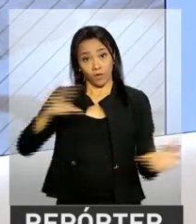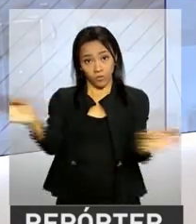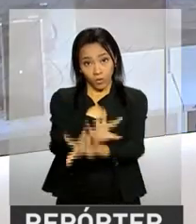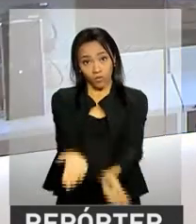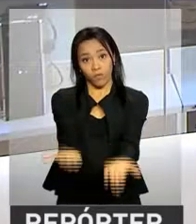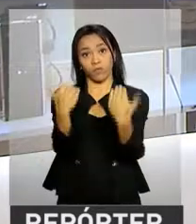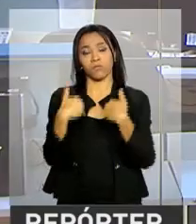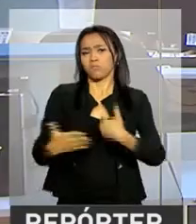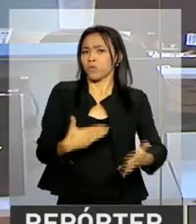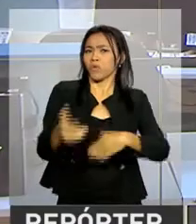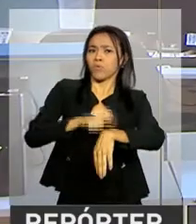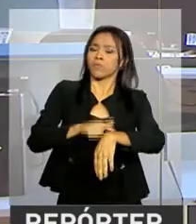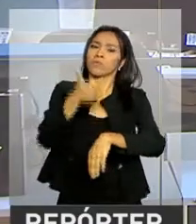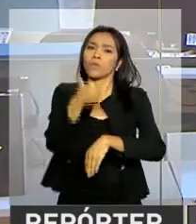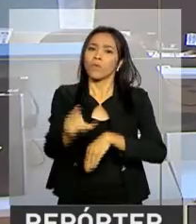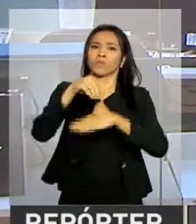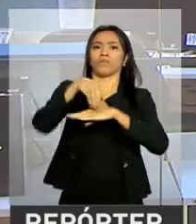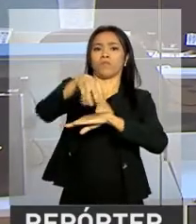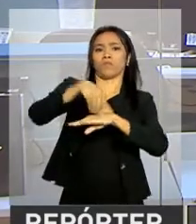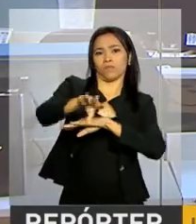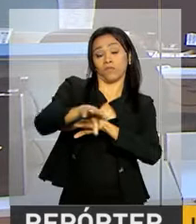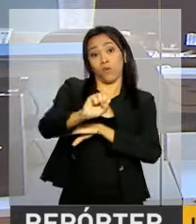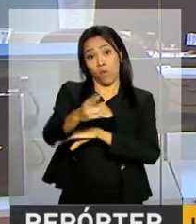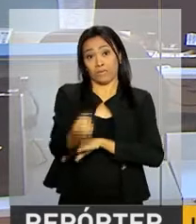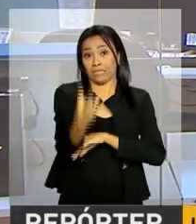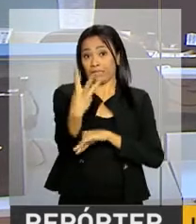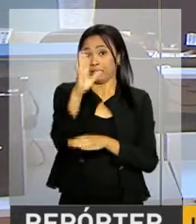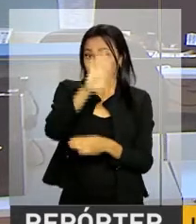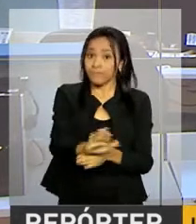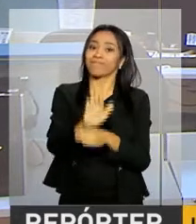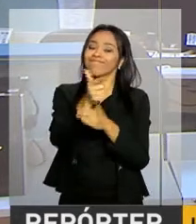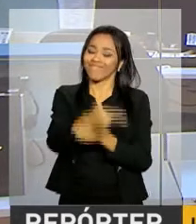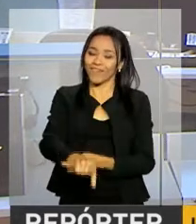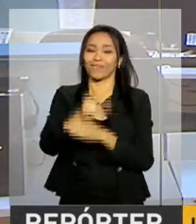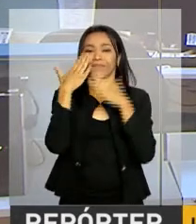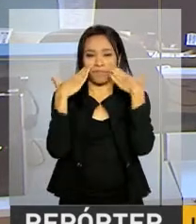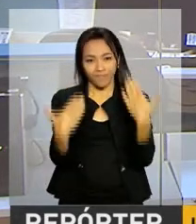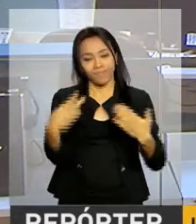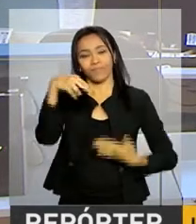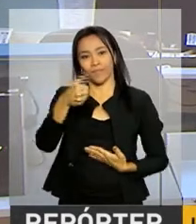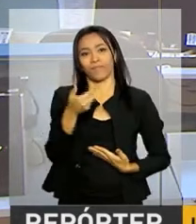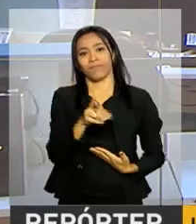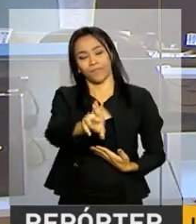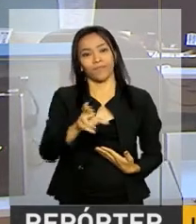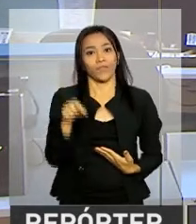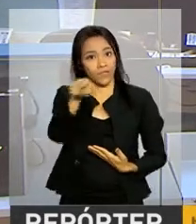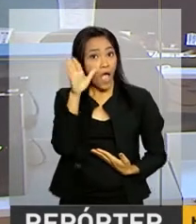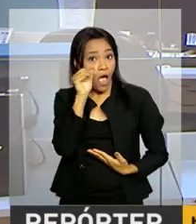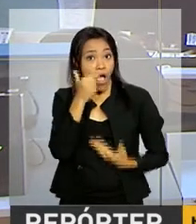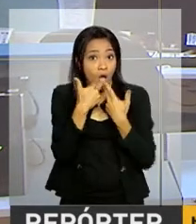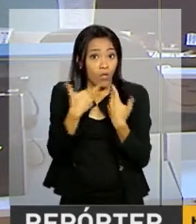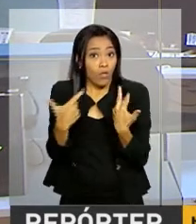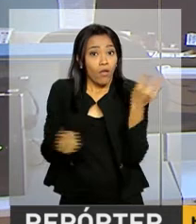por aqui voltamos a qualquer momento com outras informações ou às três da tarde na próxima edição do repórter ele br